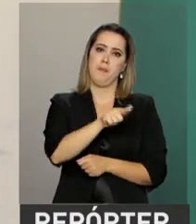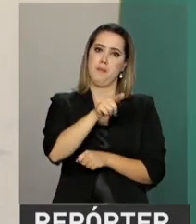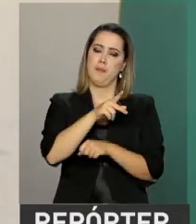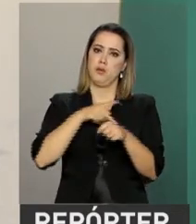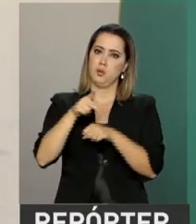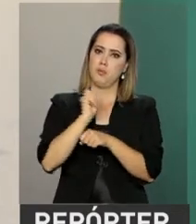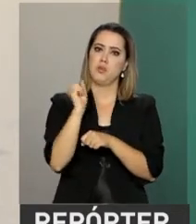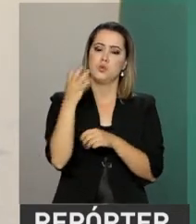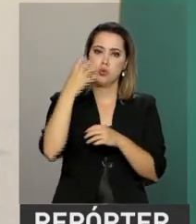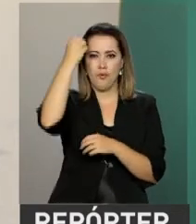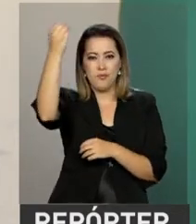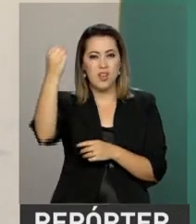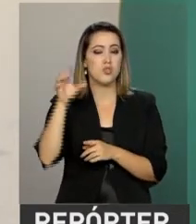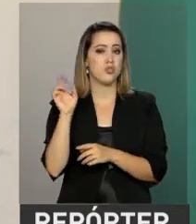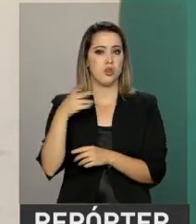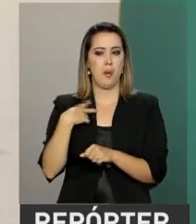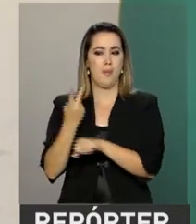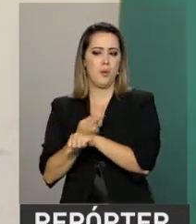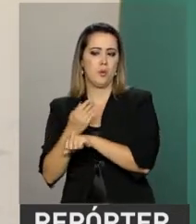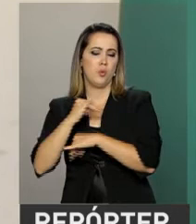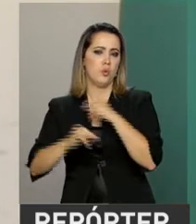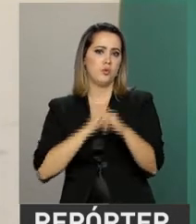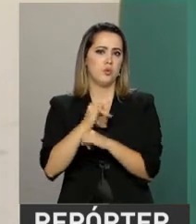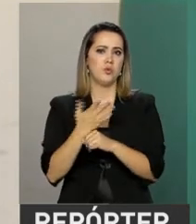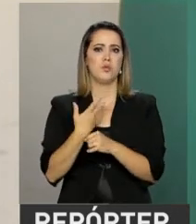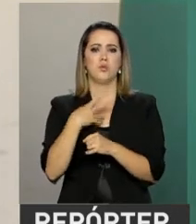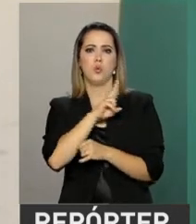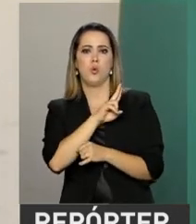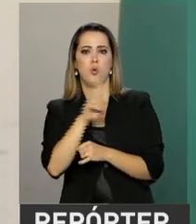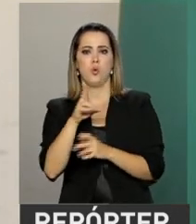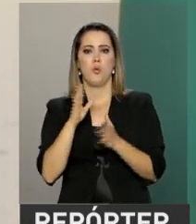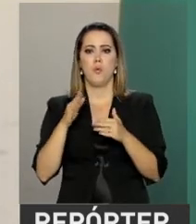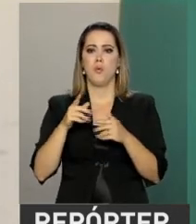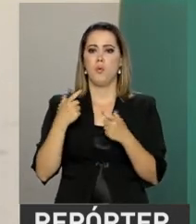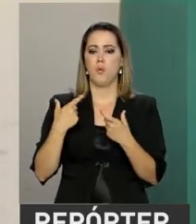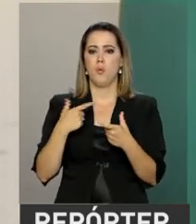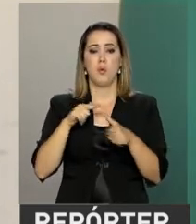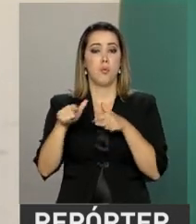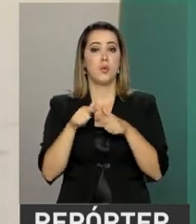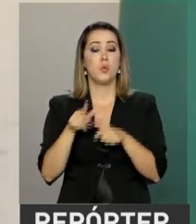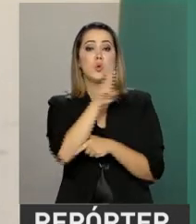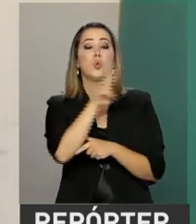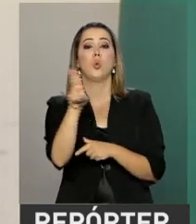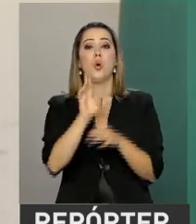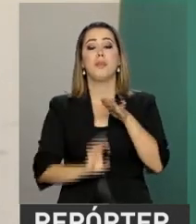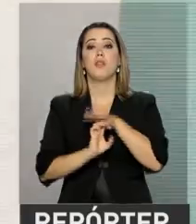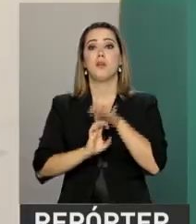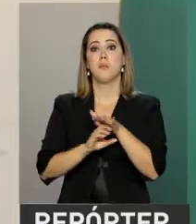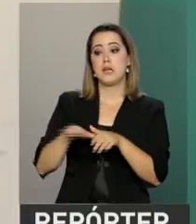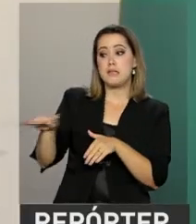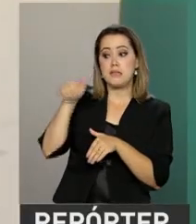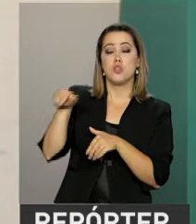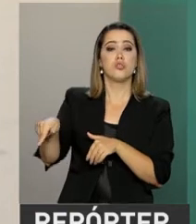estado, e primeiro procure na internet, procure, por exemplo, sobre aquele empregador ou a pessoa que fez a proposta.